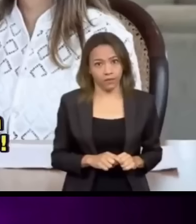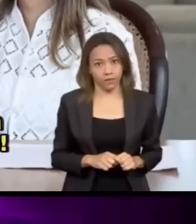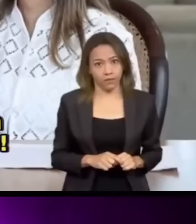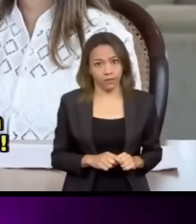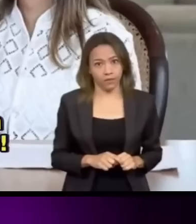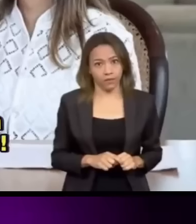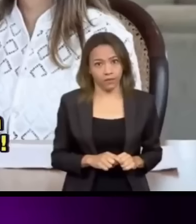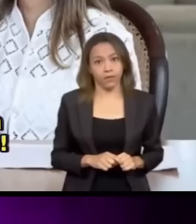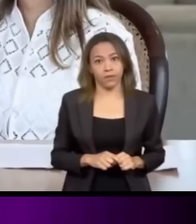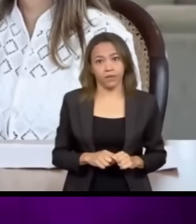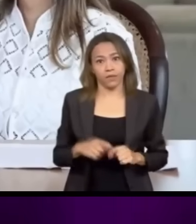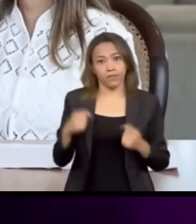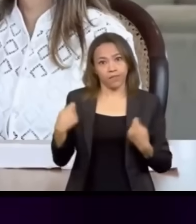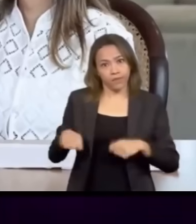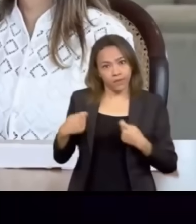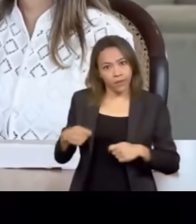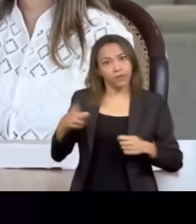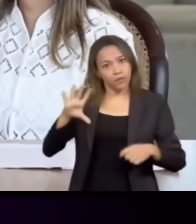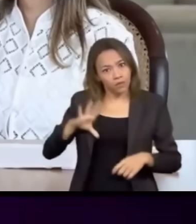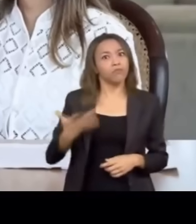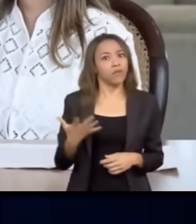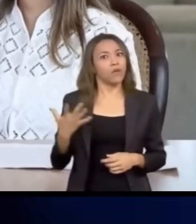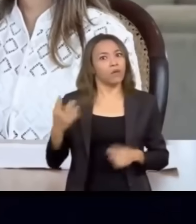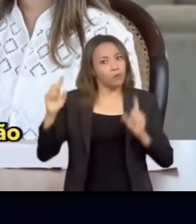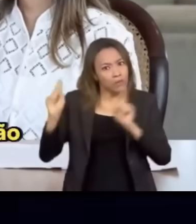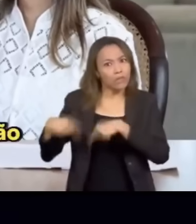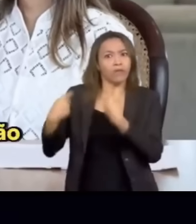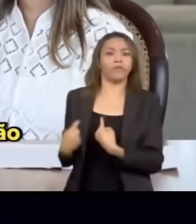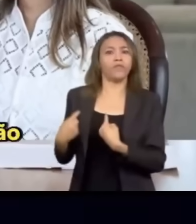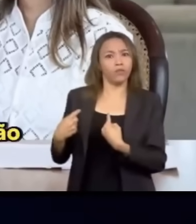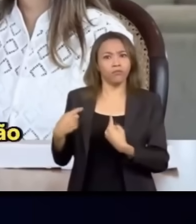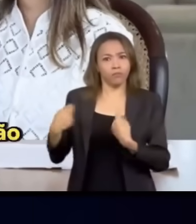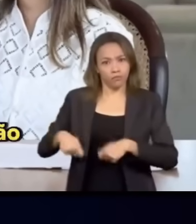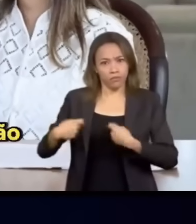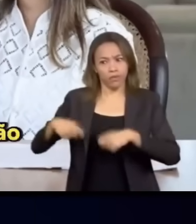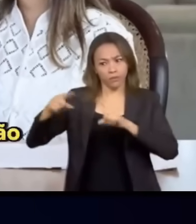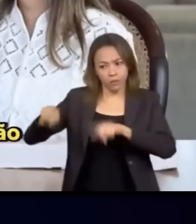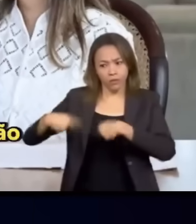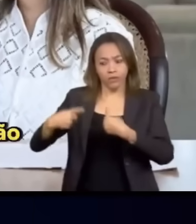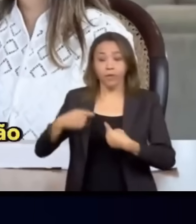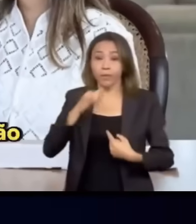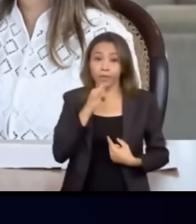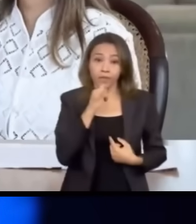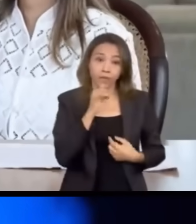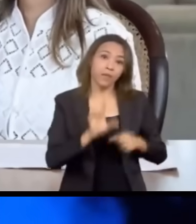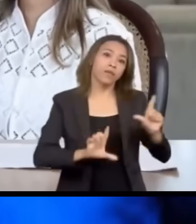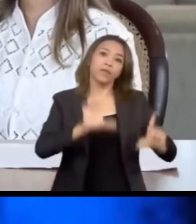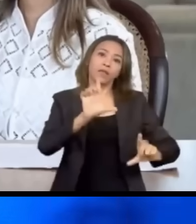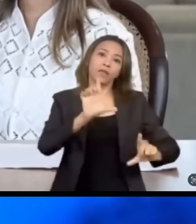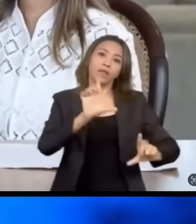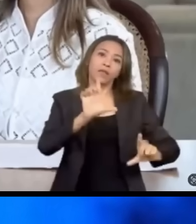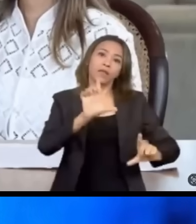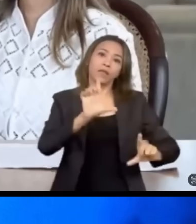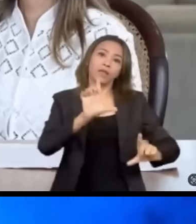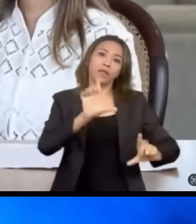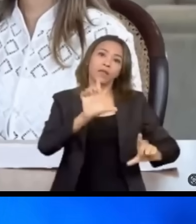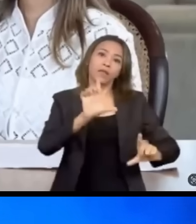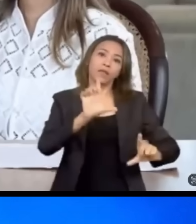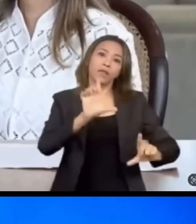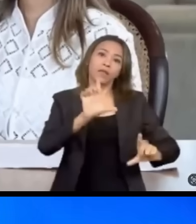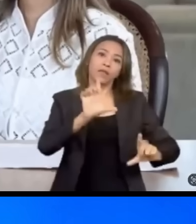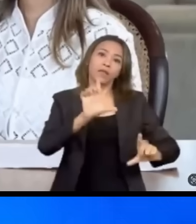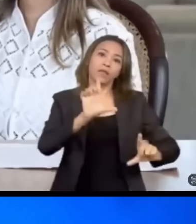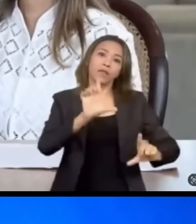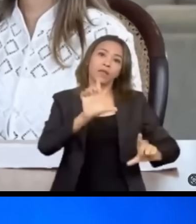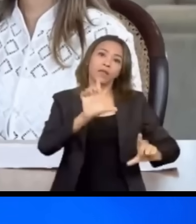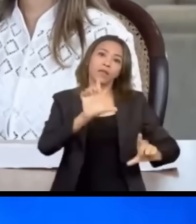palavrinha que vocês precisavam ouvir. Mas você veja um negócio. A televisão tem limite, tem regulação. Tem regulação. Nossa. Rádio. Oh, mano, ó o